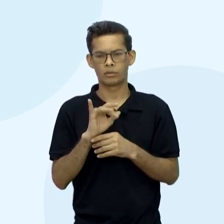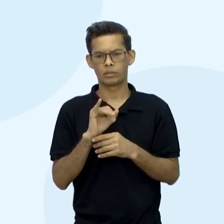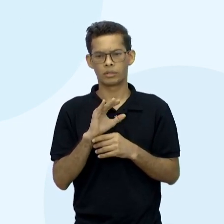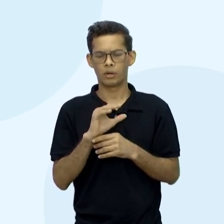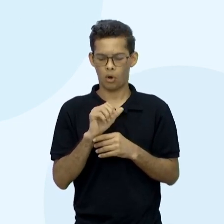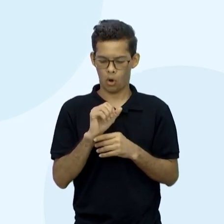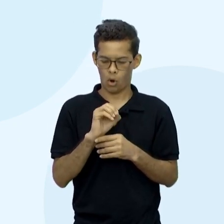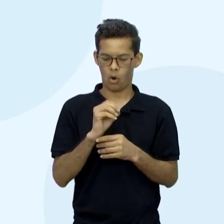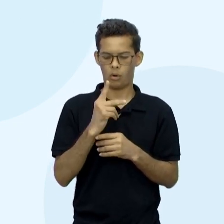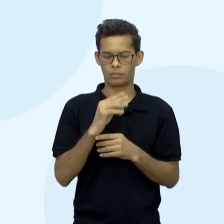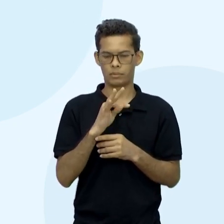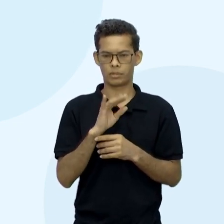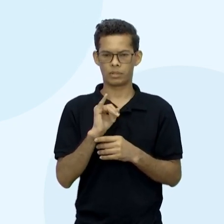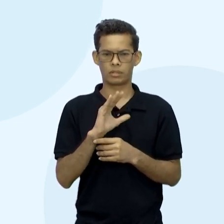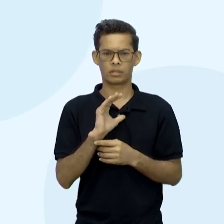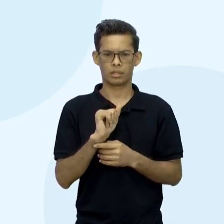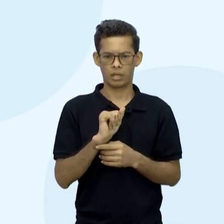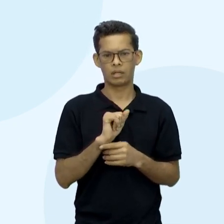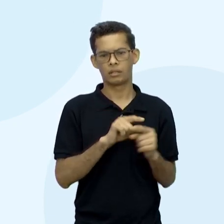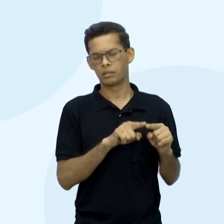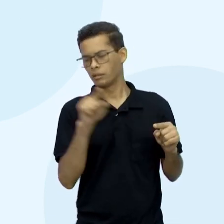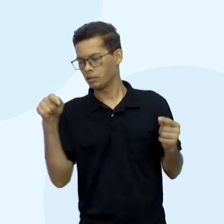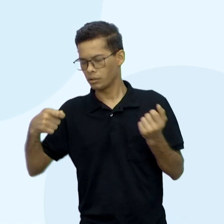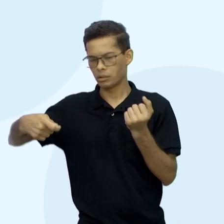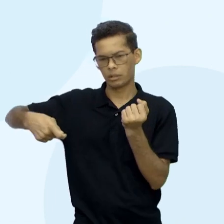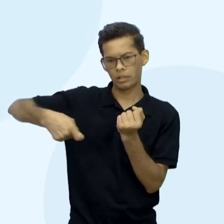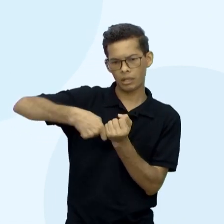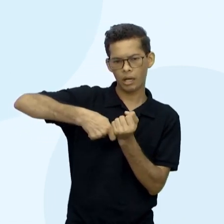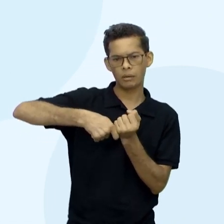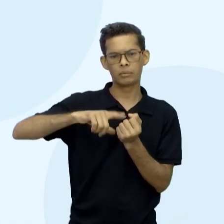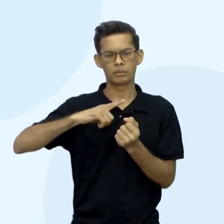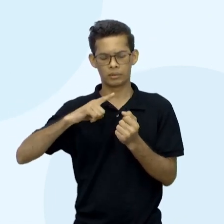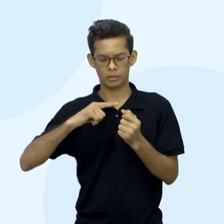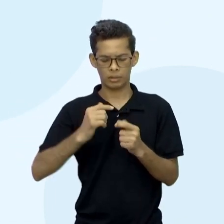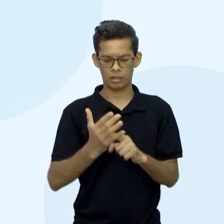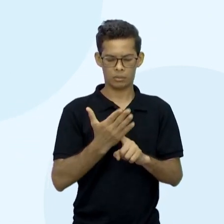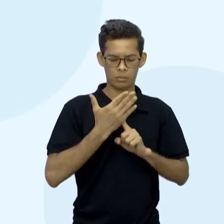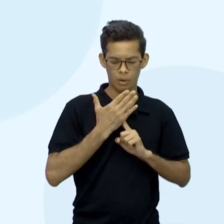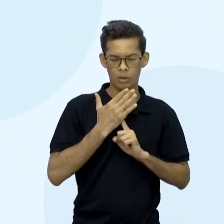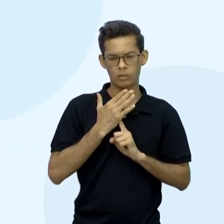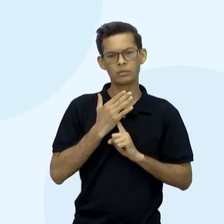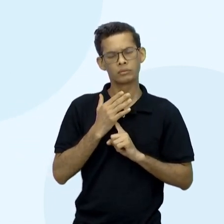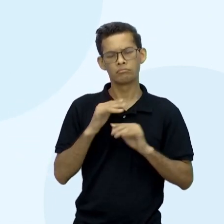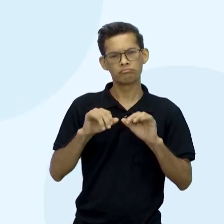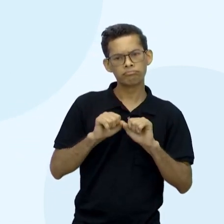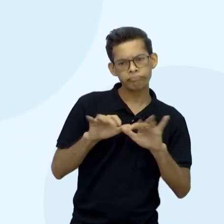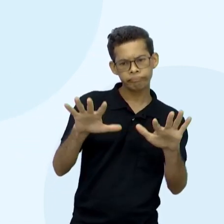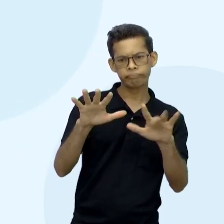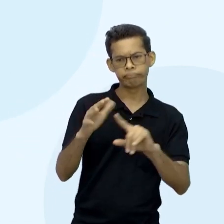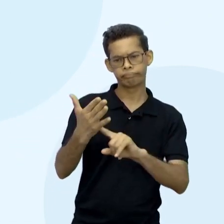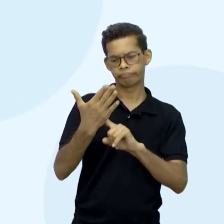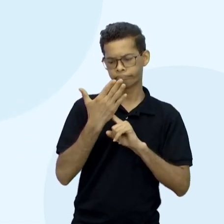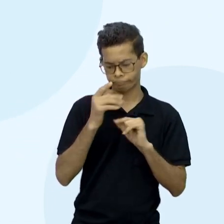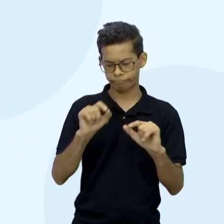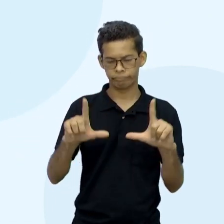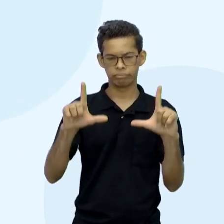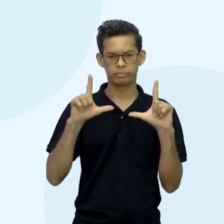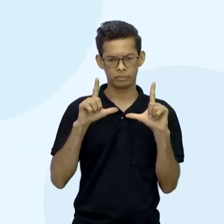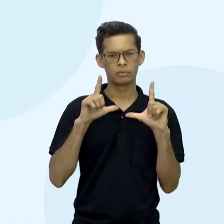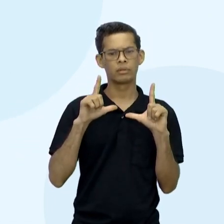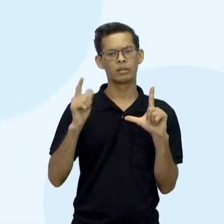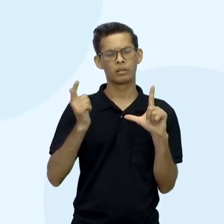cabo de fibra ótica, cabo de conexão. Você tem um transmissor e tem um receptor, uma antena transmissora, uma antena receptora. E